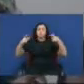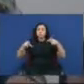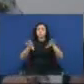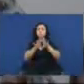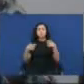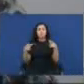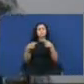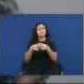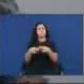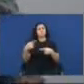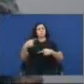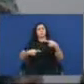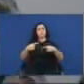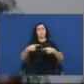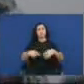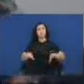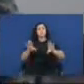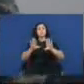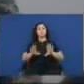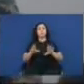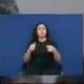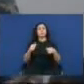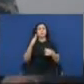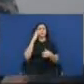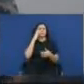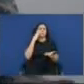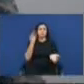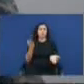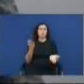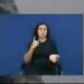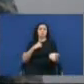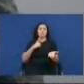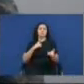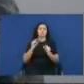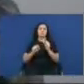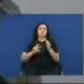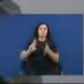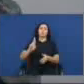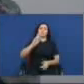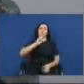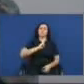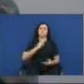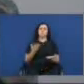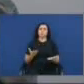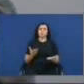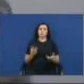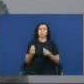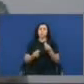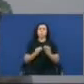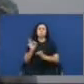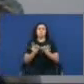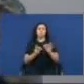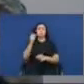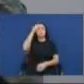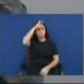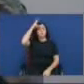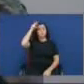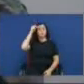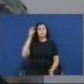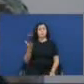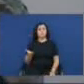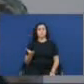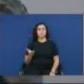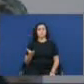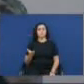micropolítica também, mas nós temos que ter um respaldo significativo nessa questão estrutural aqui da Prefeitura